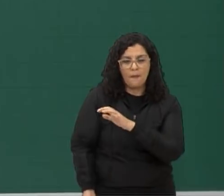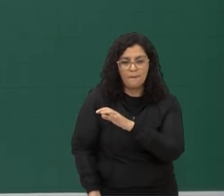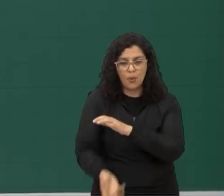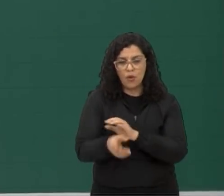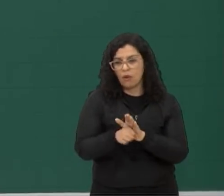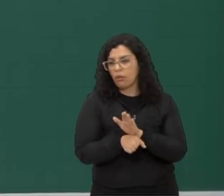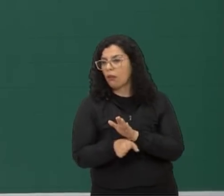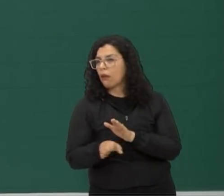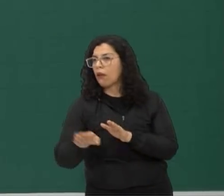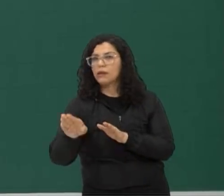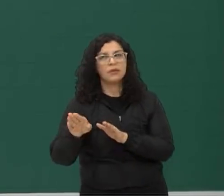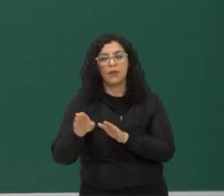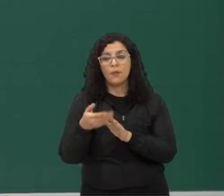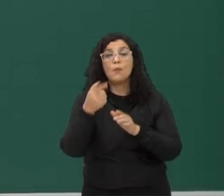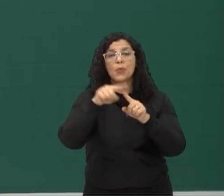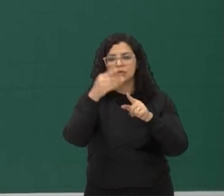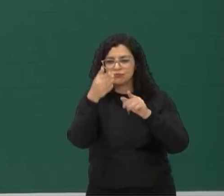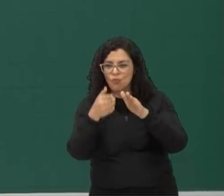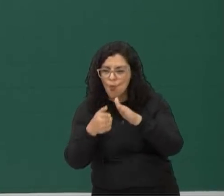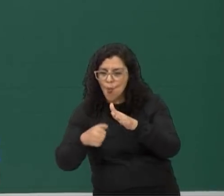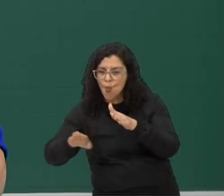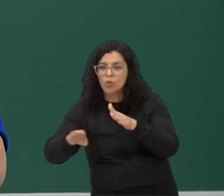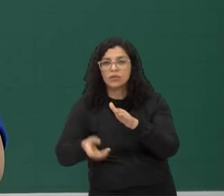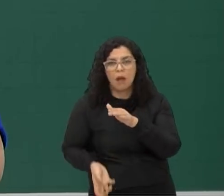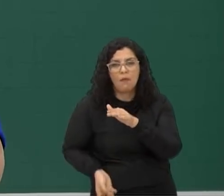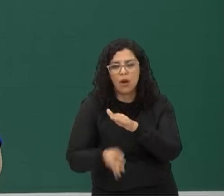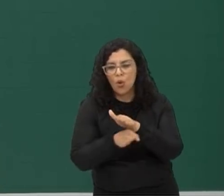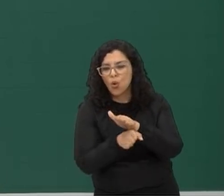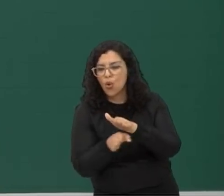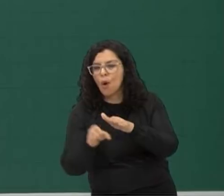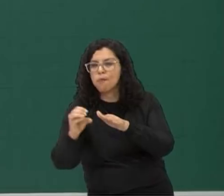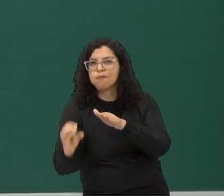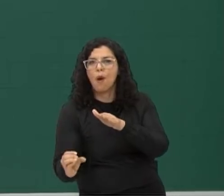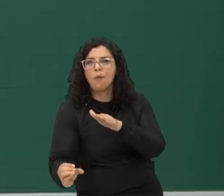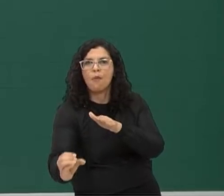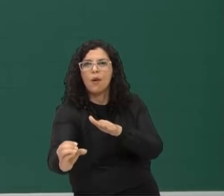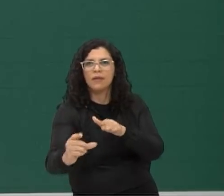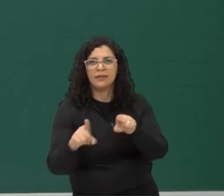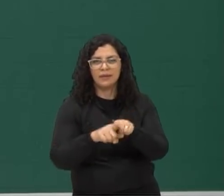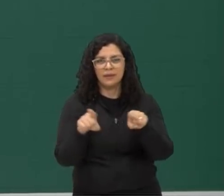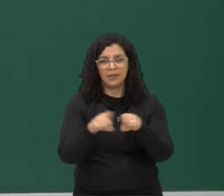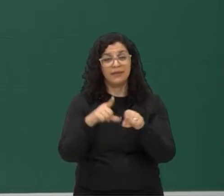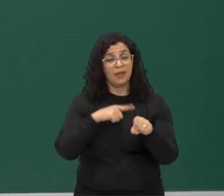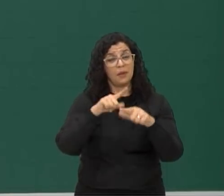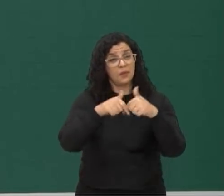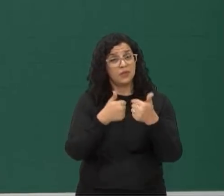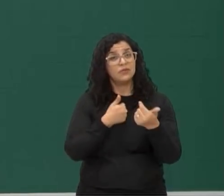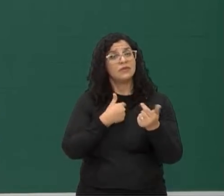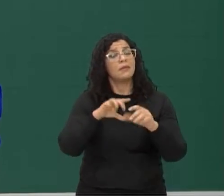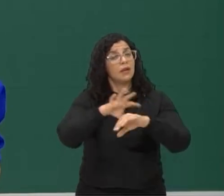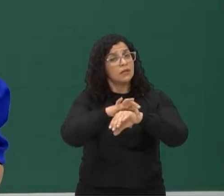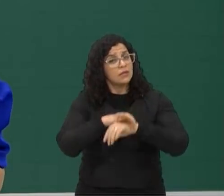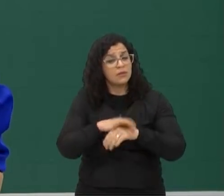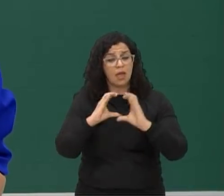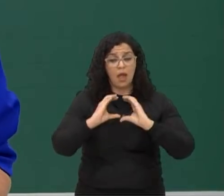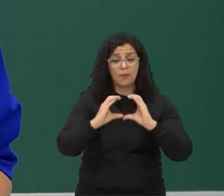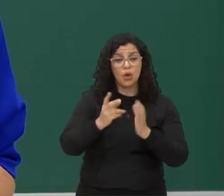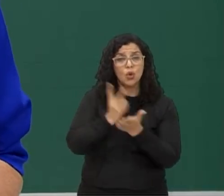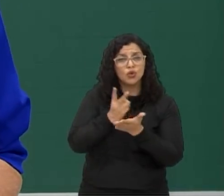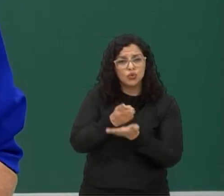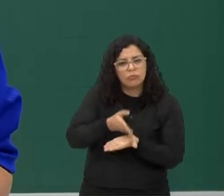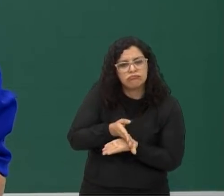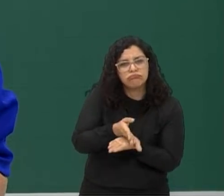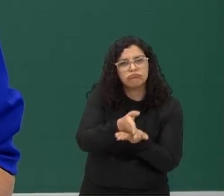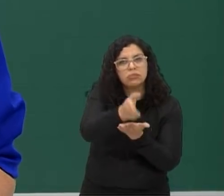e termine na outra, existem essas canaletas ao lado da pista, tá? Para a bola não passar para outra pista.